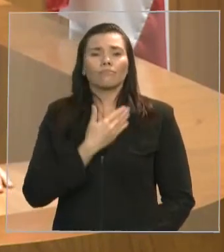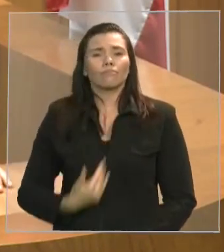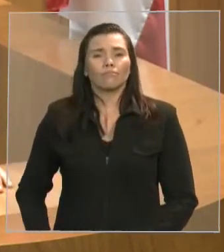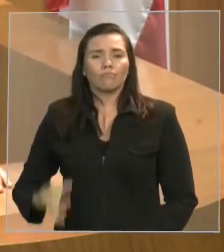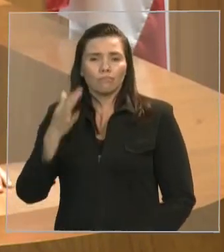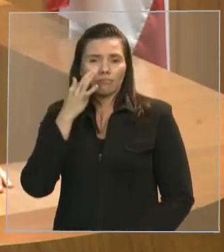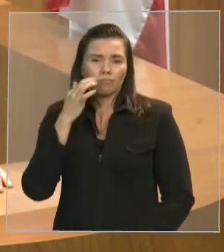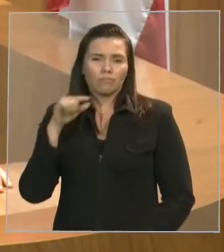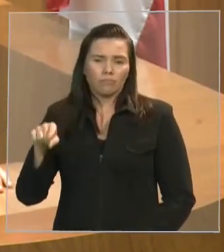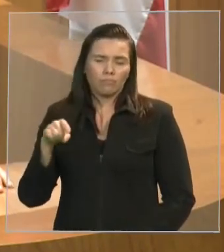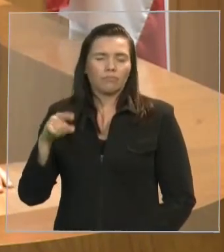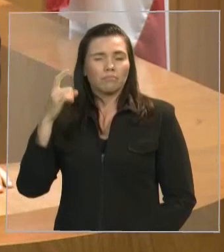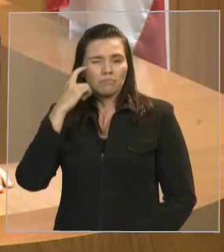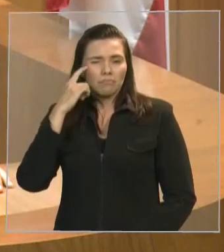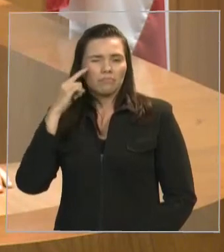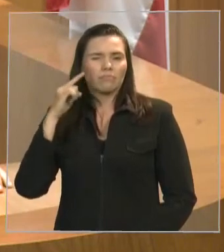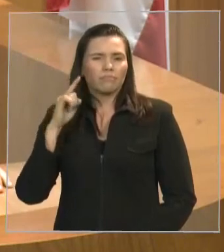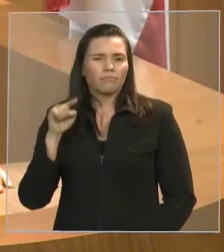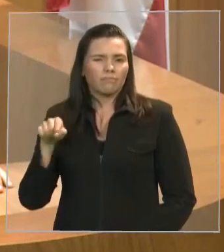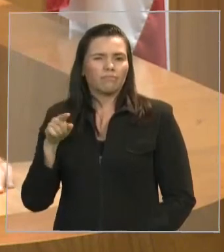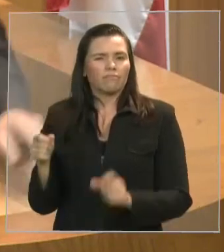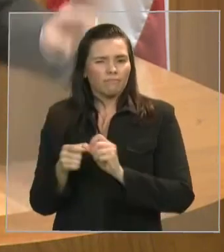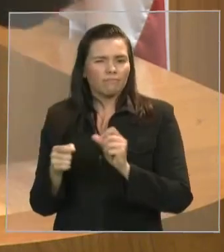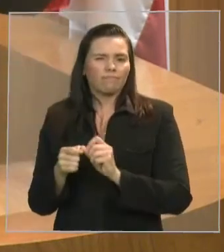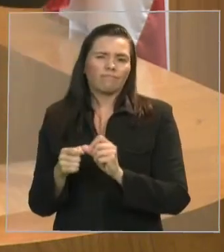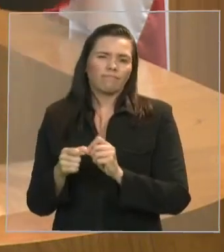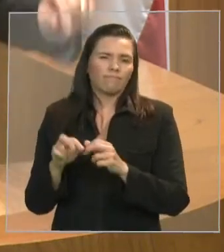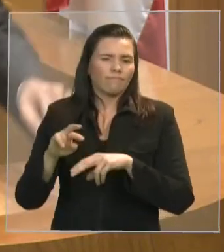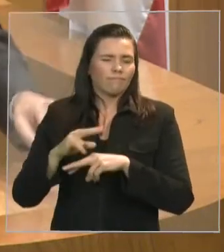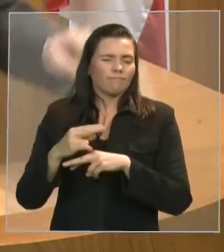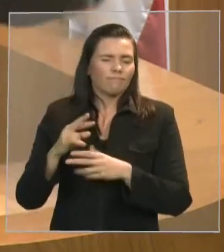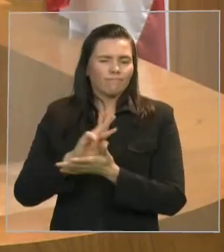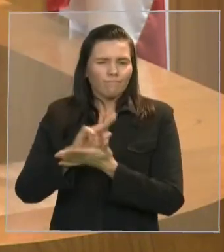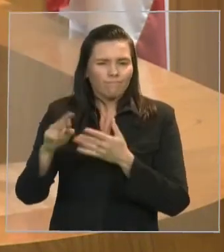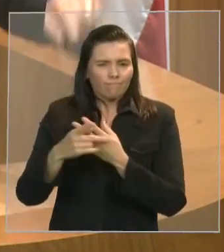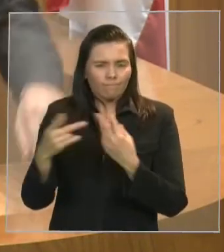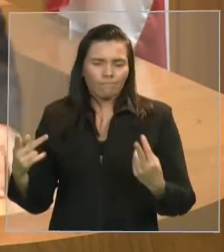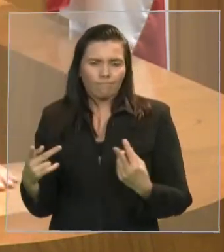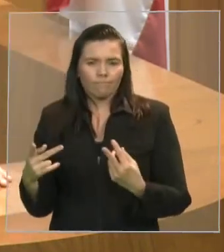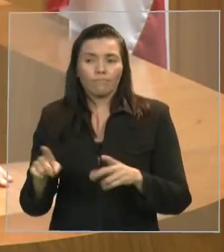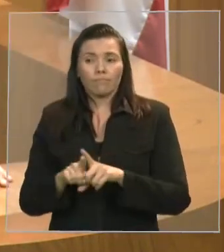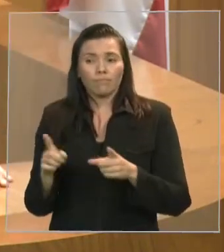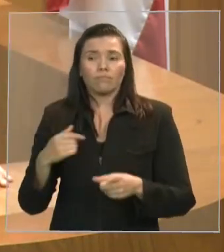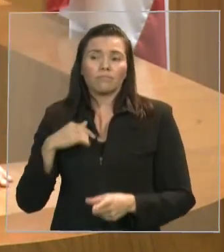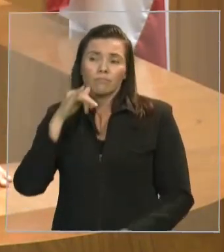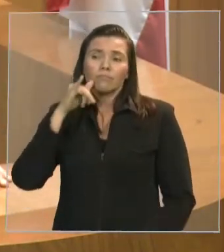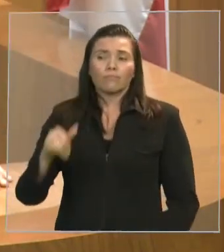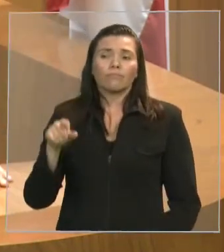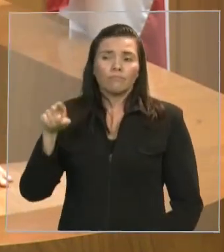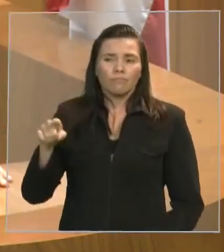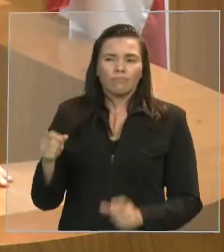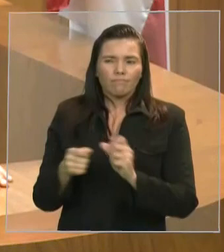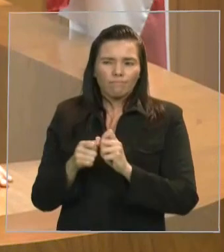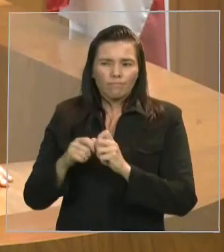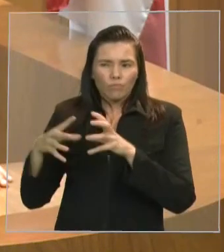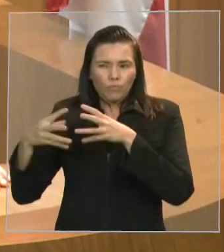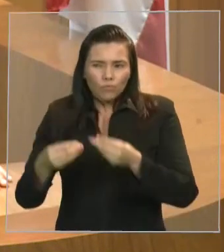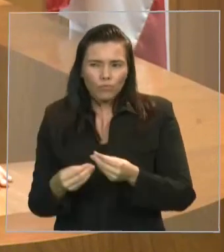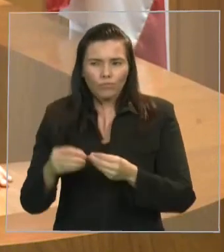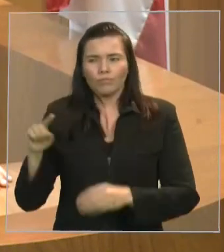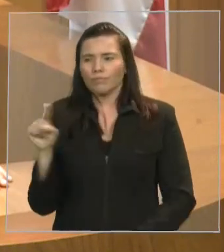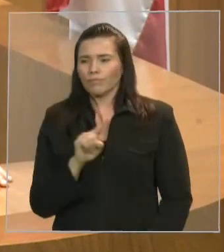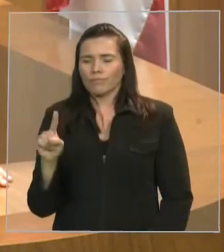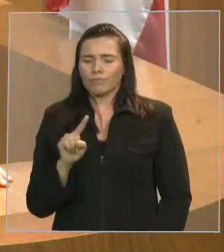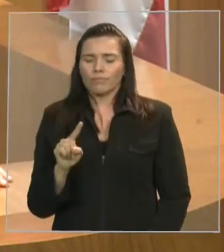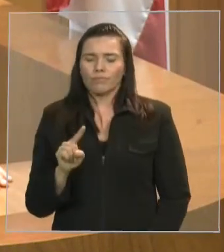pode tudo. E eu tenho certeza que aqueles que gostam do esporte, que amam o esporte, e os deputados que têm consciência nessa